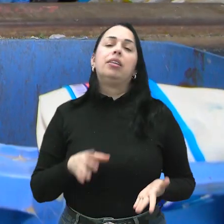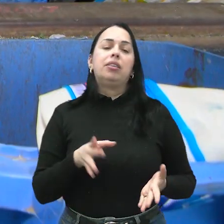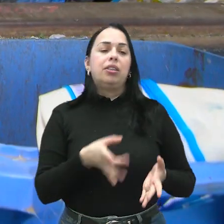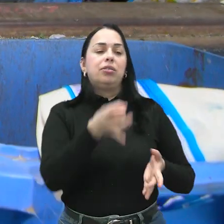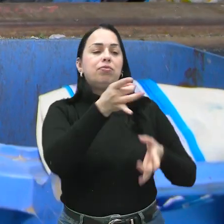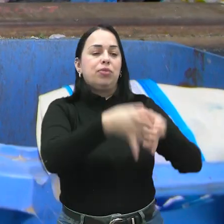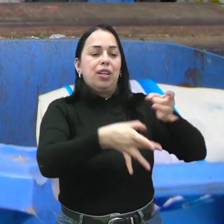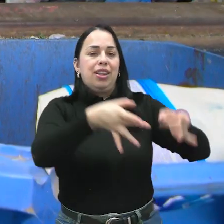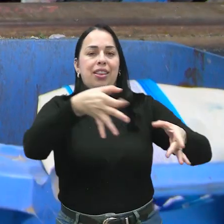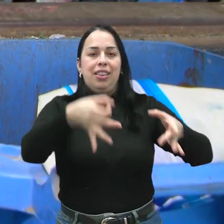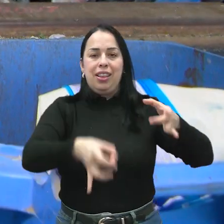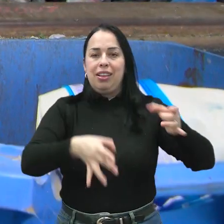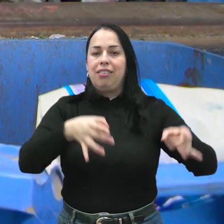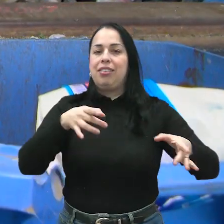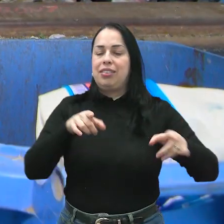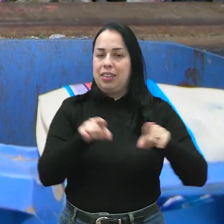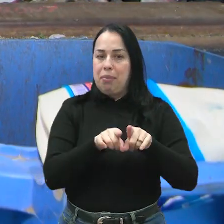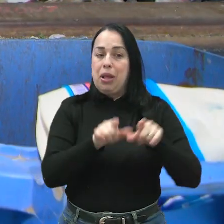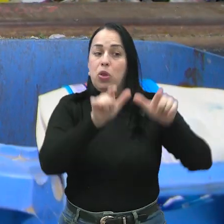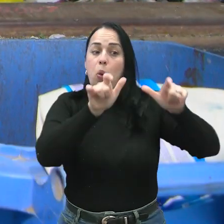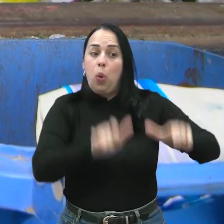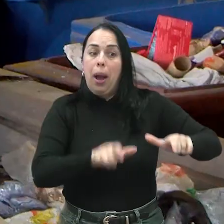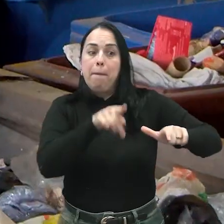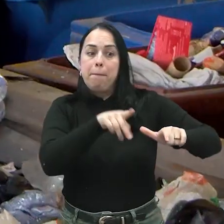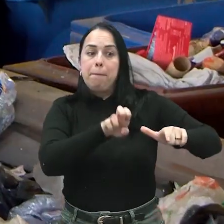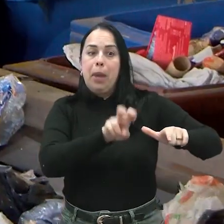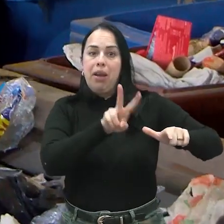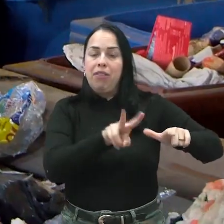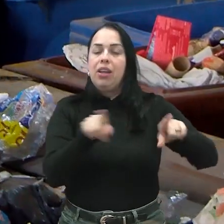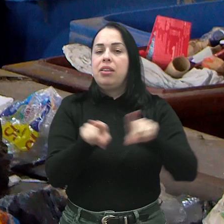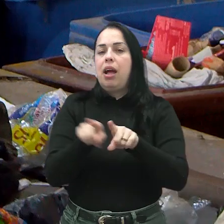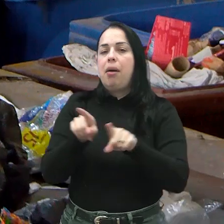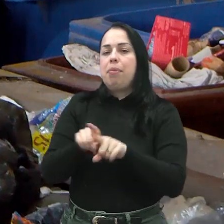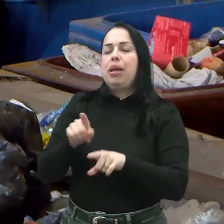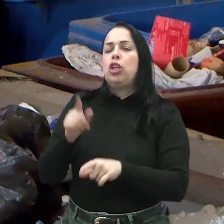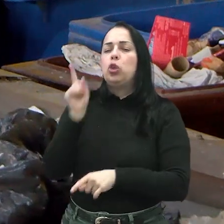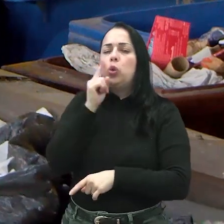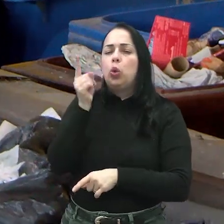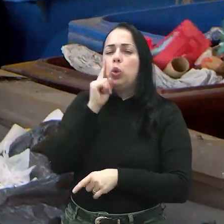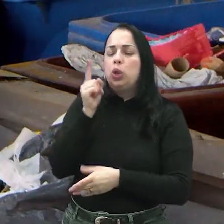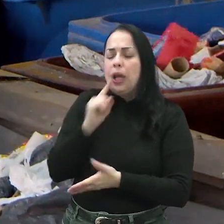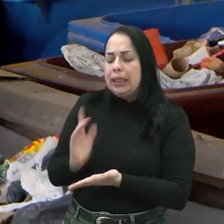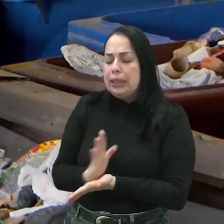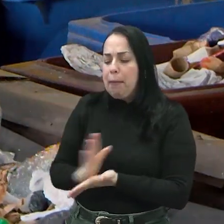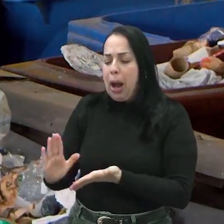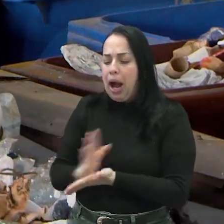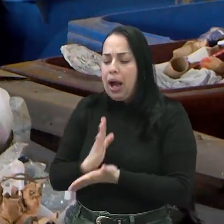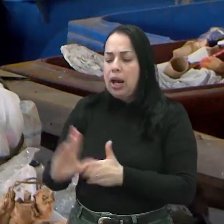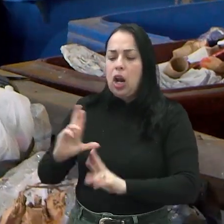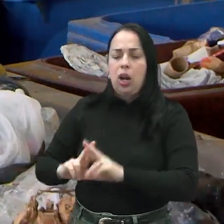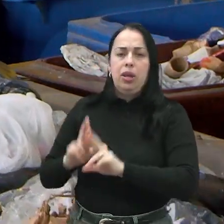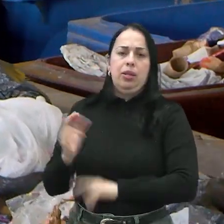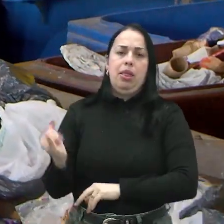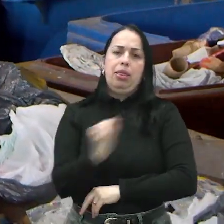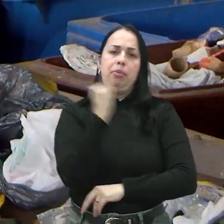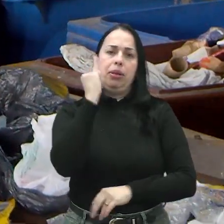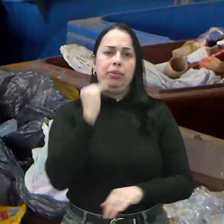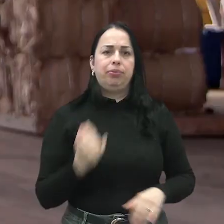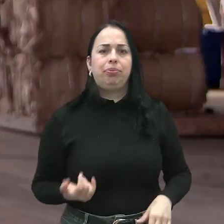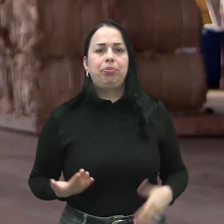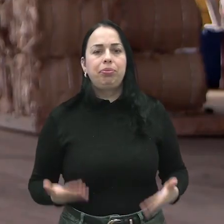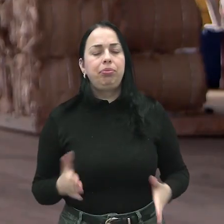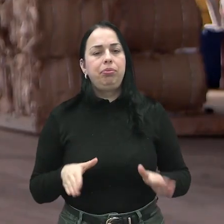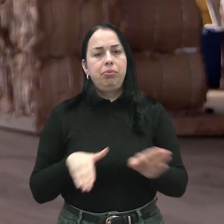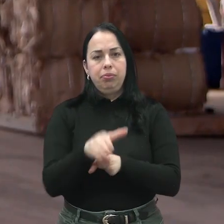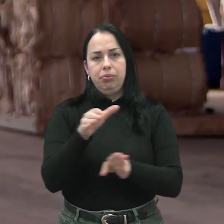de descartar os itens maiores nos PEVs, a separação diária do lixo produzido em casa é fundamental.